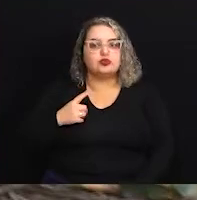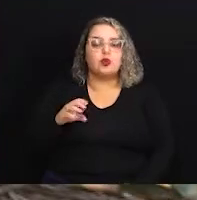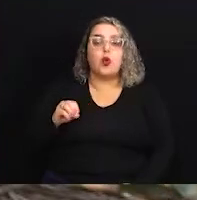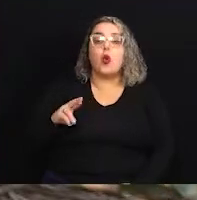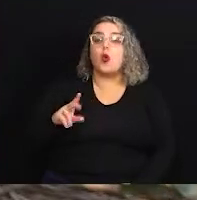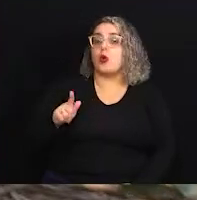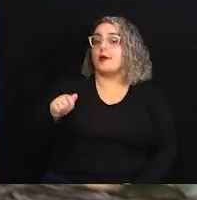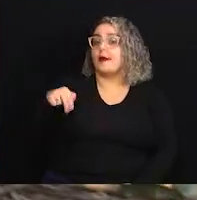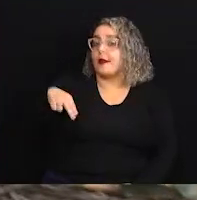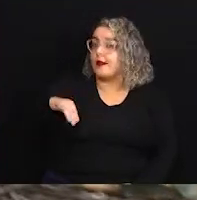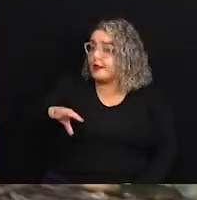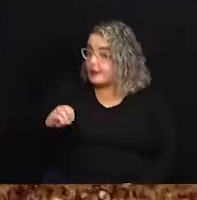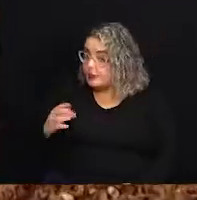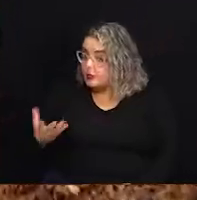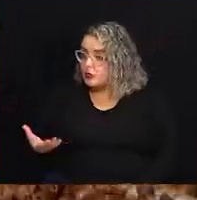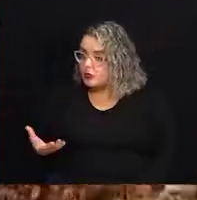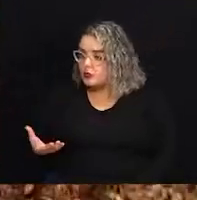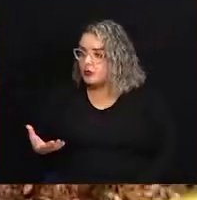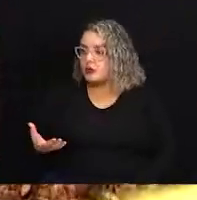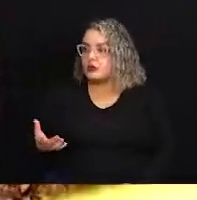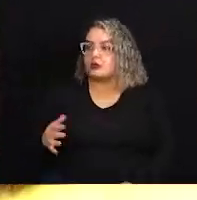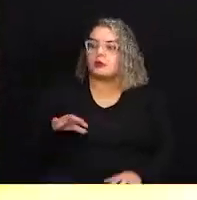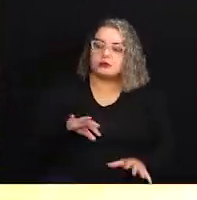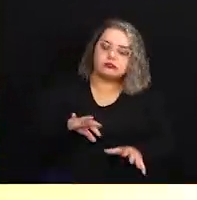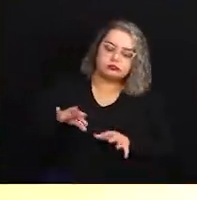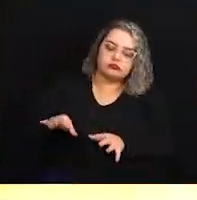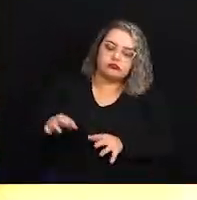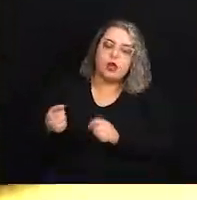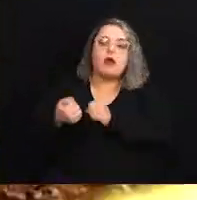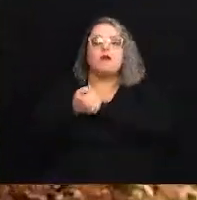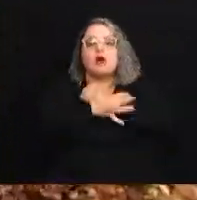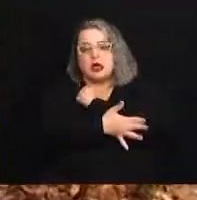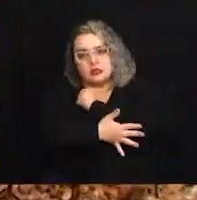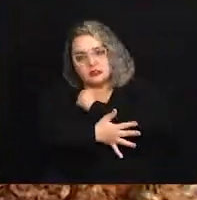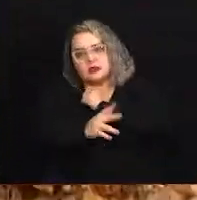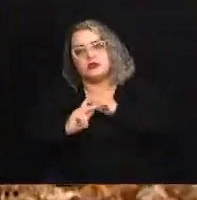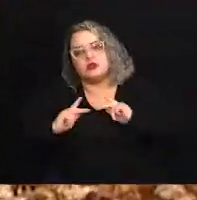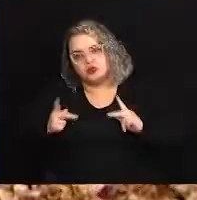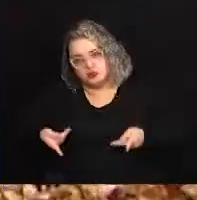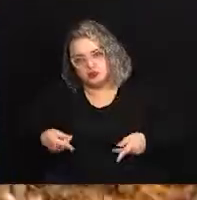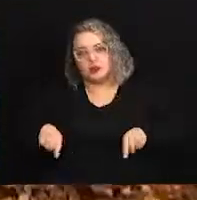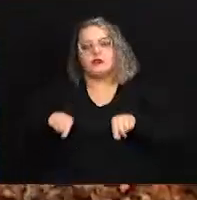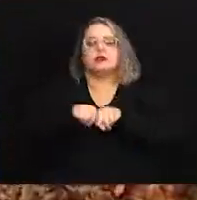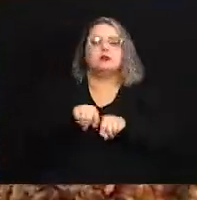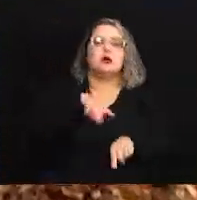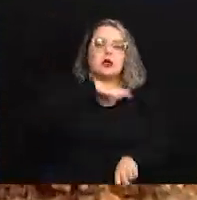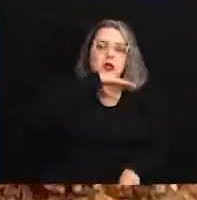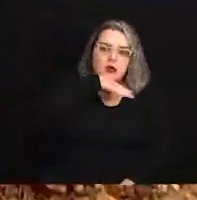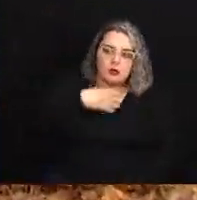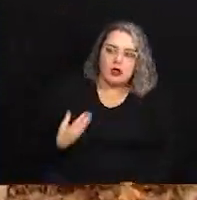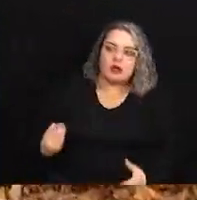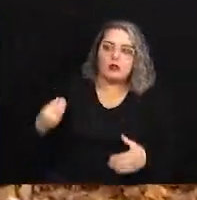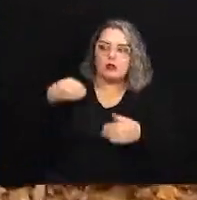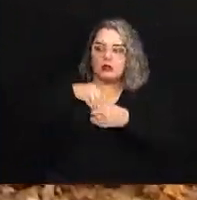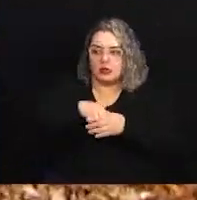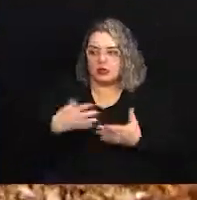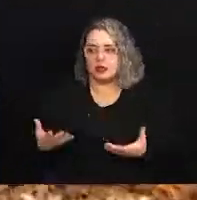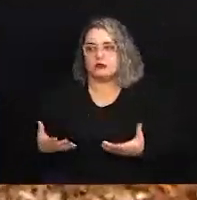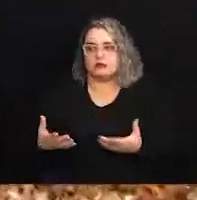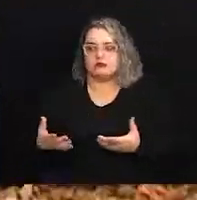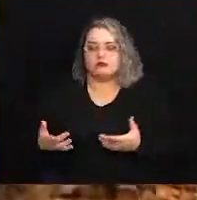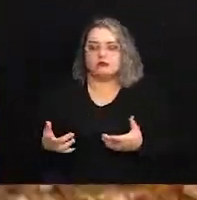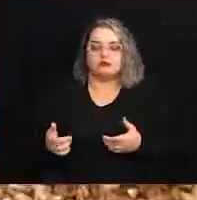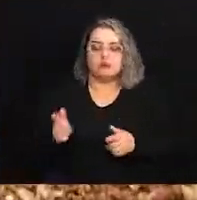orgânico, com a restrição das fezes de humanos e animais. Então aqui dentro a